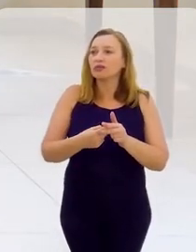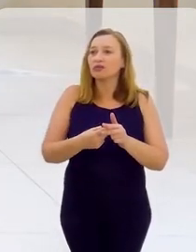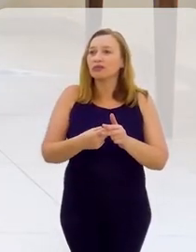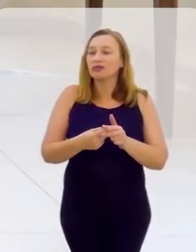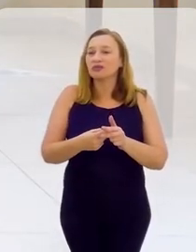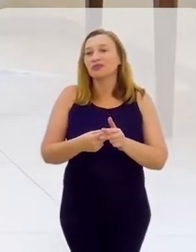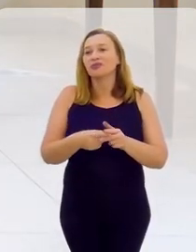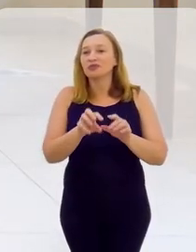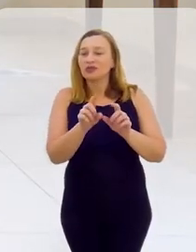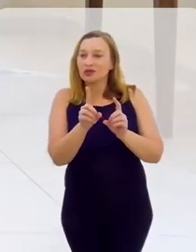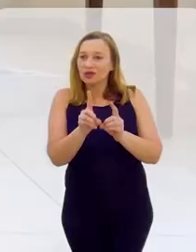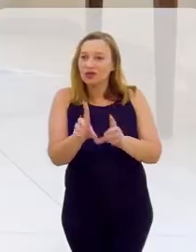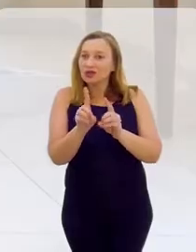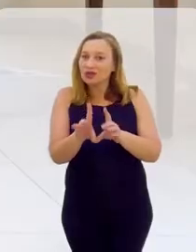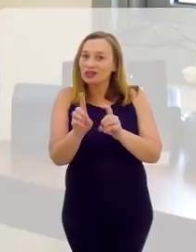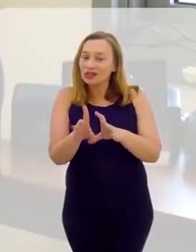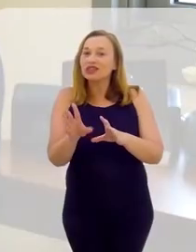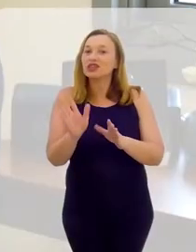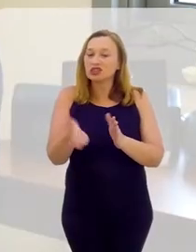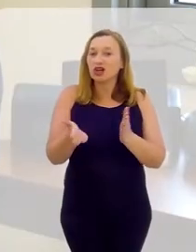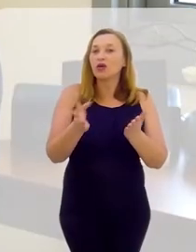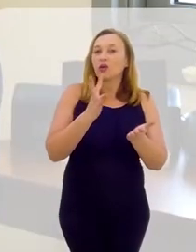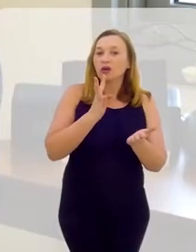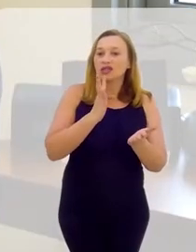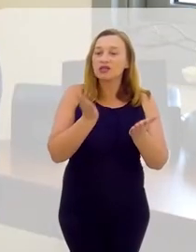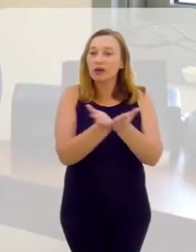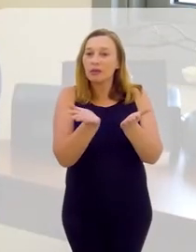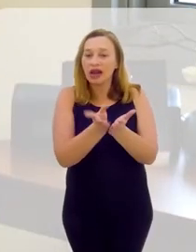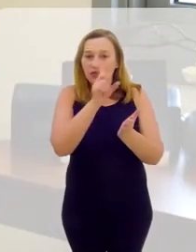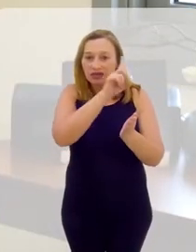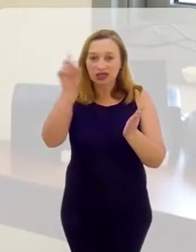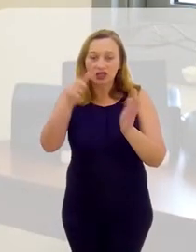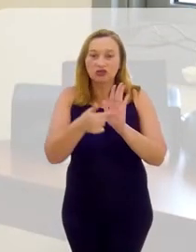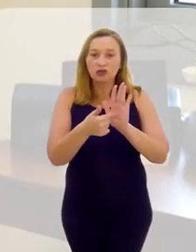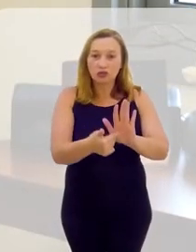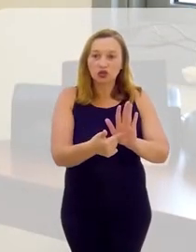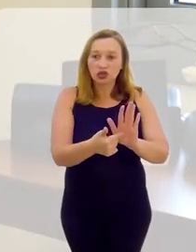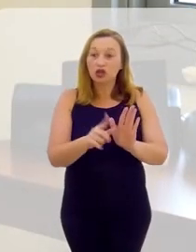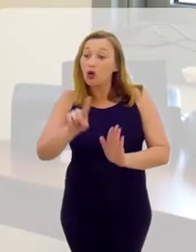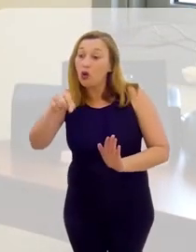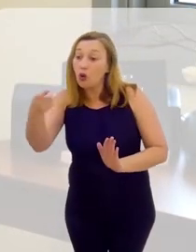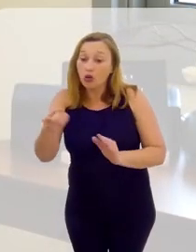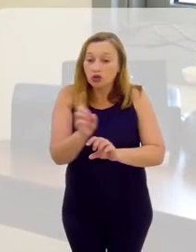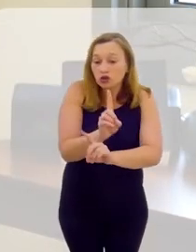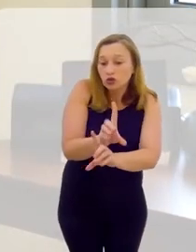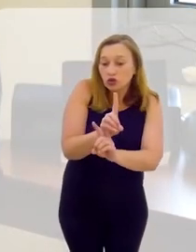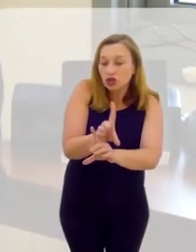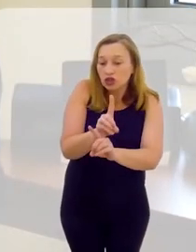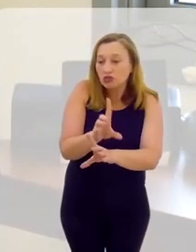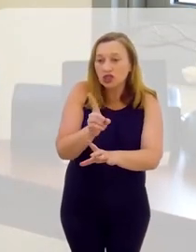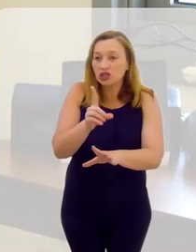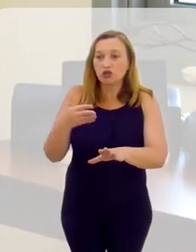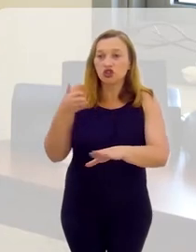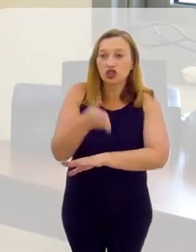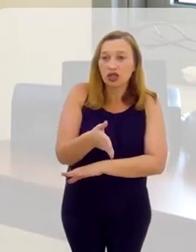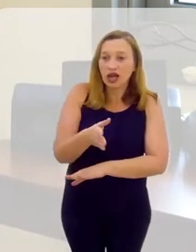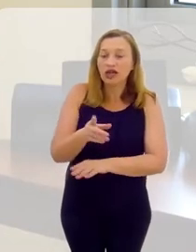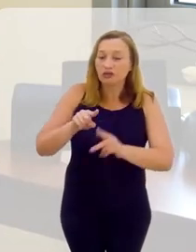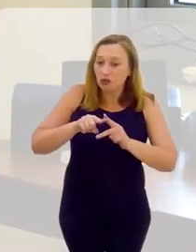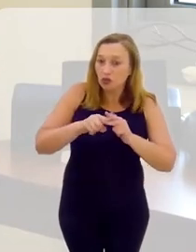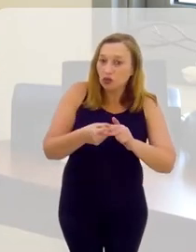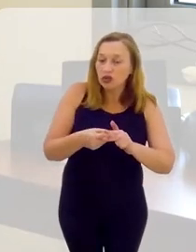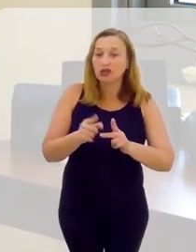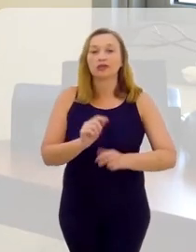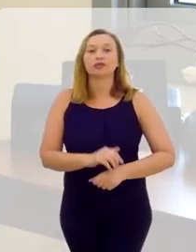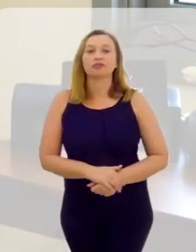restauradas. Doutrinas que nós já conhecíamos na Bíblia foram confirmadas. Outras doutrinas que não chegaram até nós